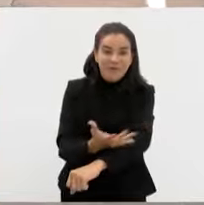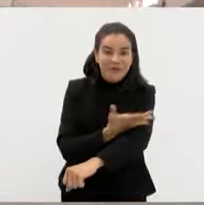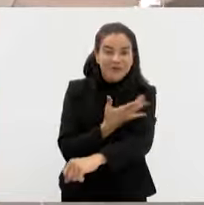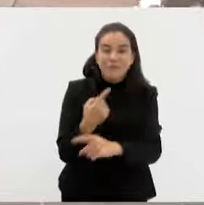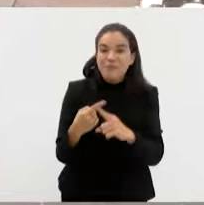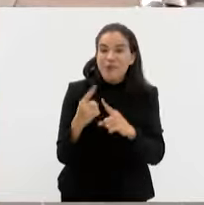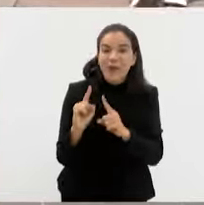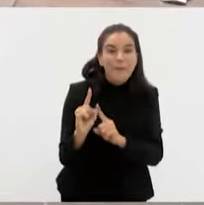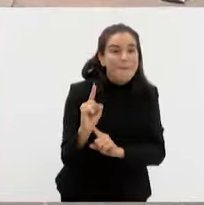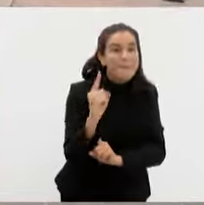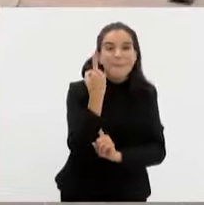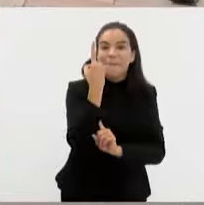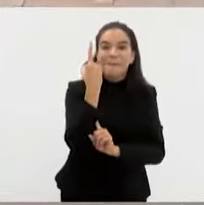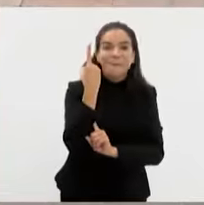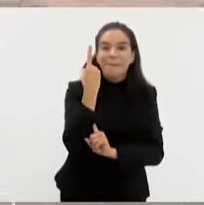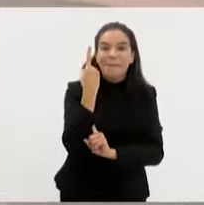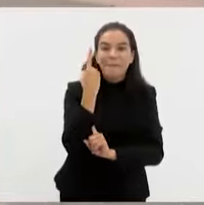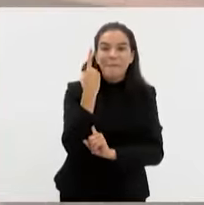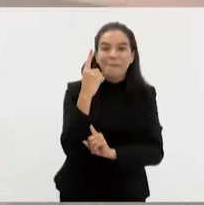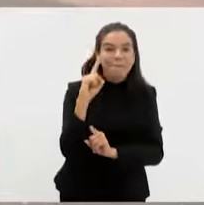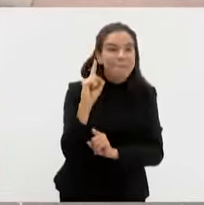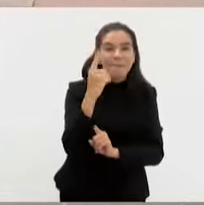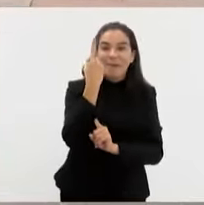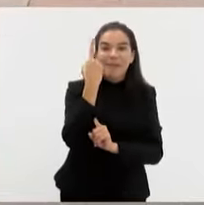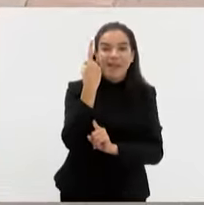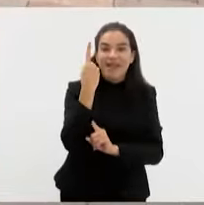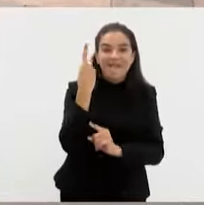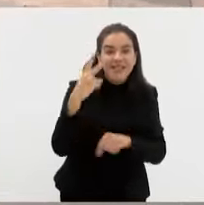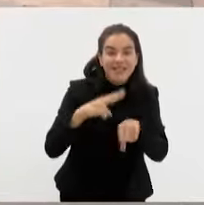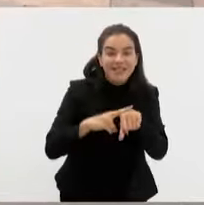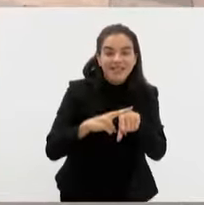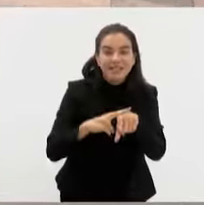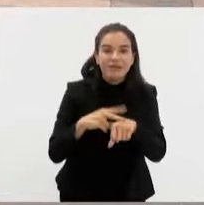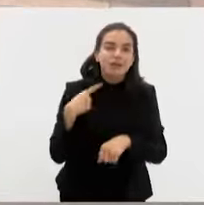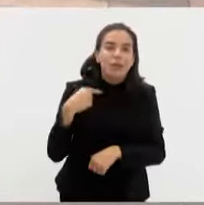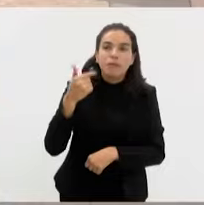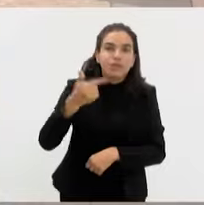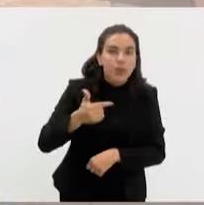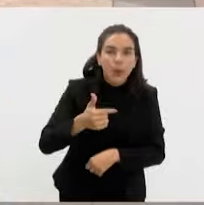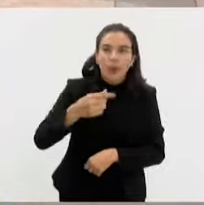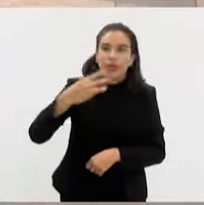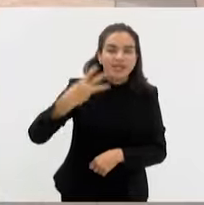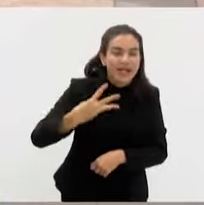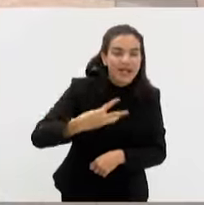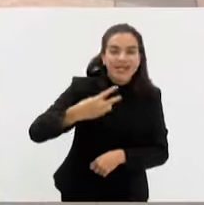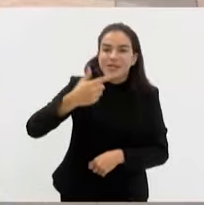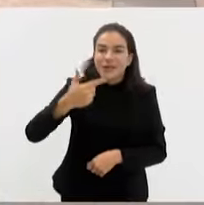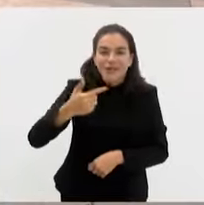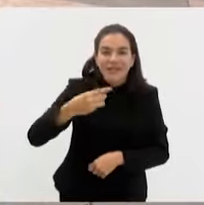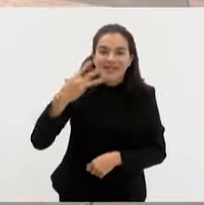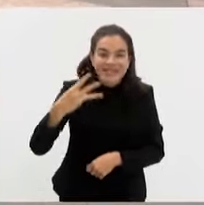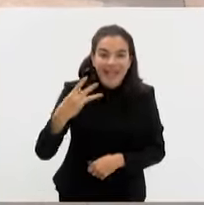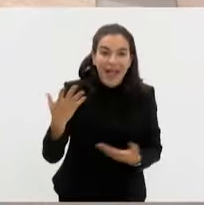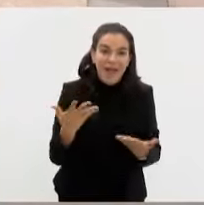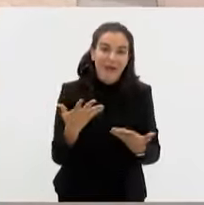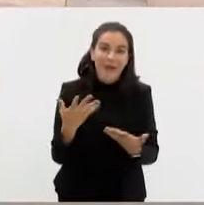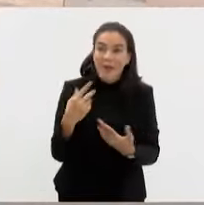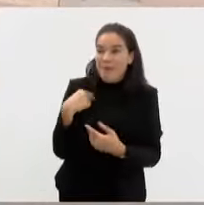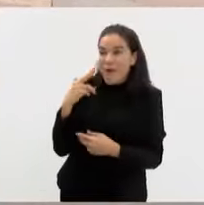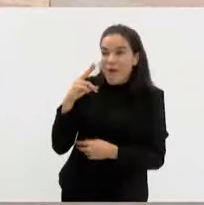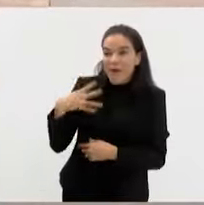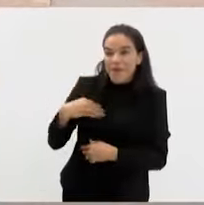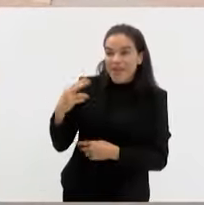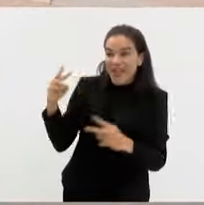é minha primeira colocada. Eu sempre sou vice, terceira, e eu estou muito emocionada hoje, meus filhos estão aí